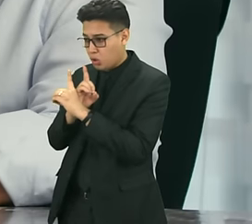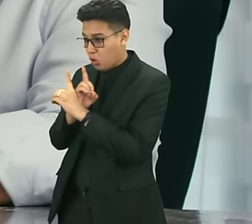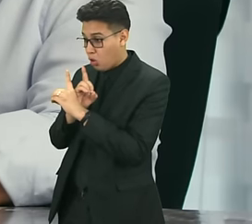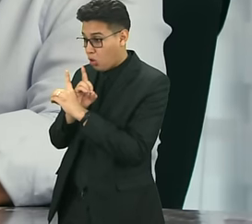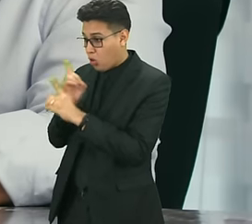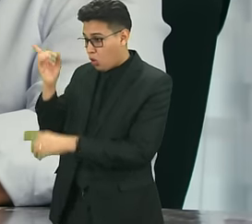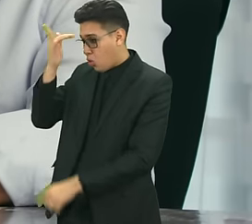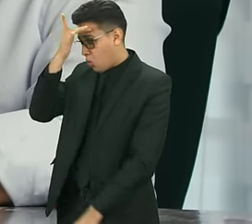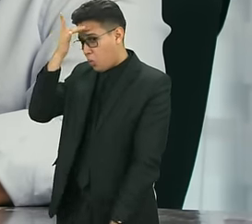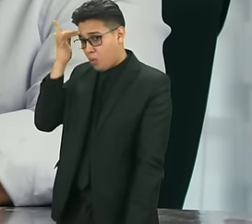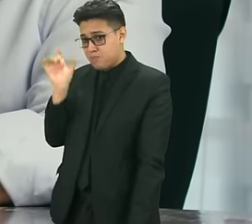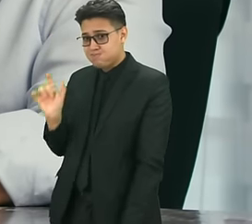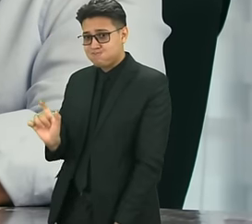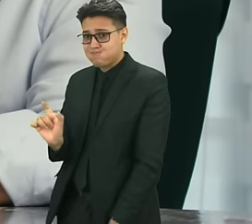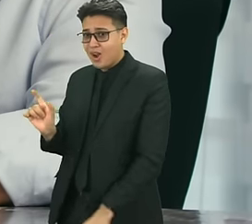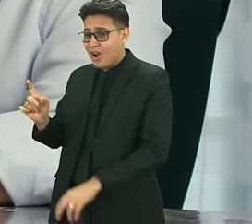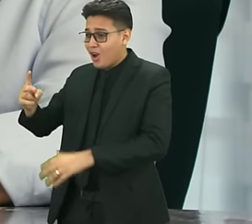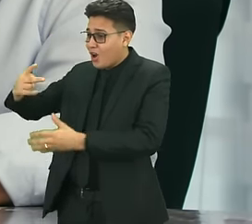grave,